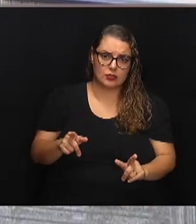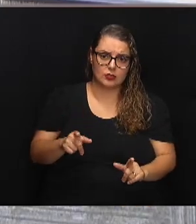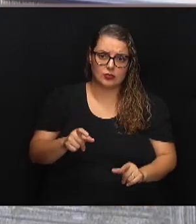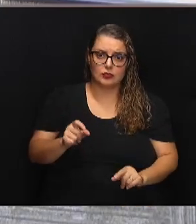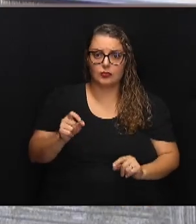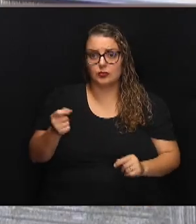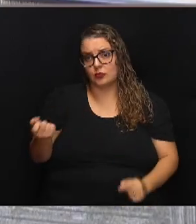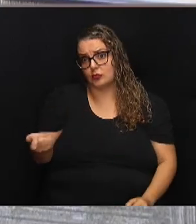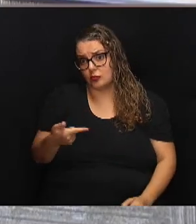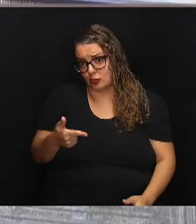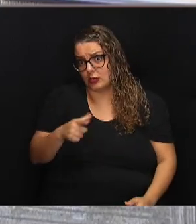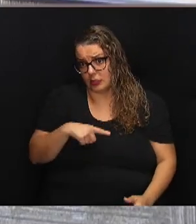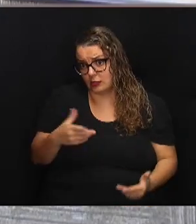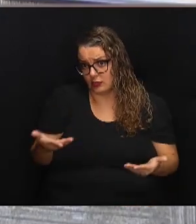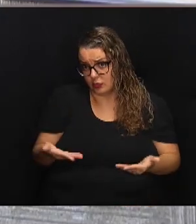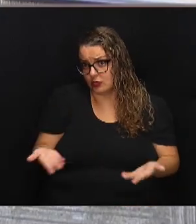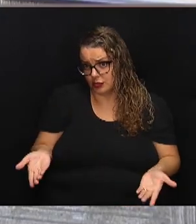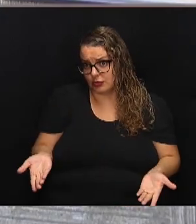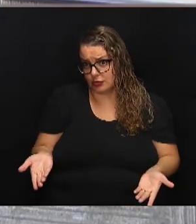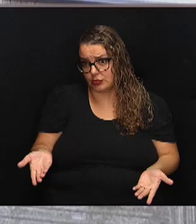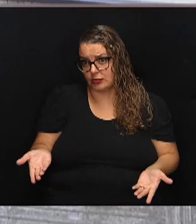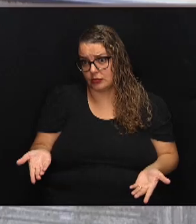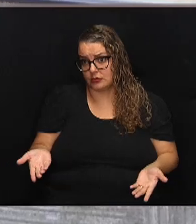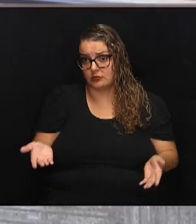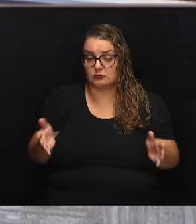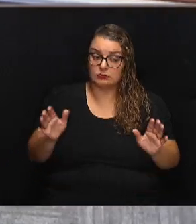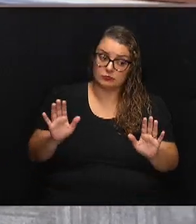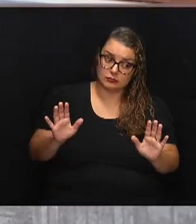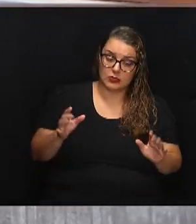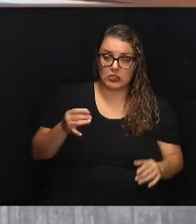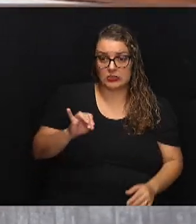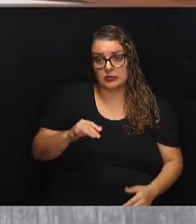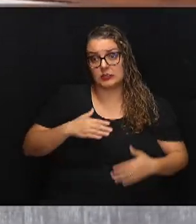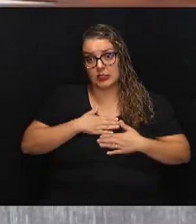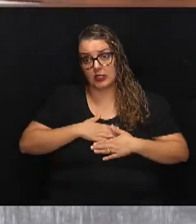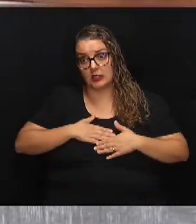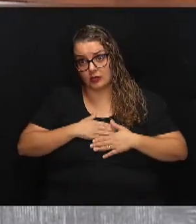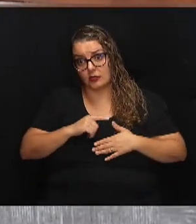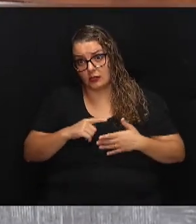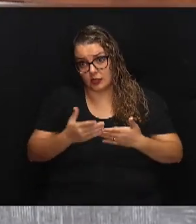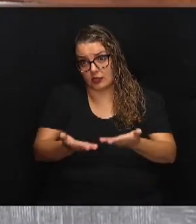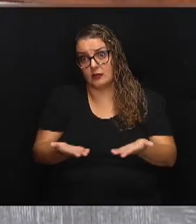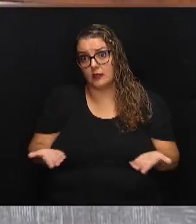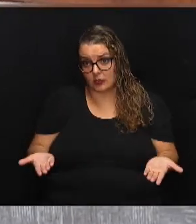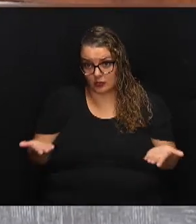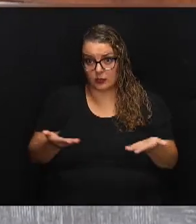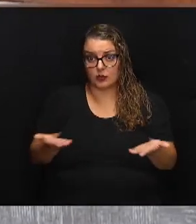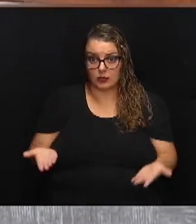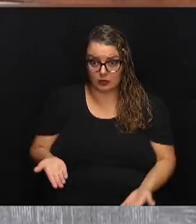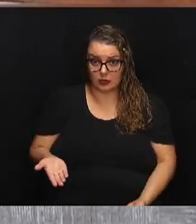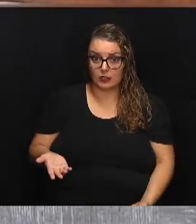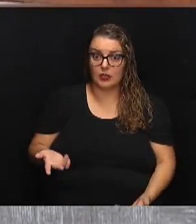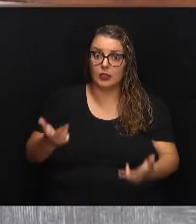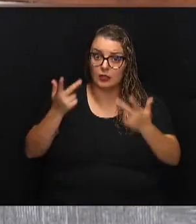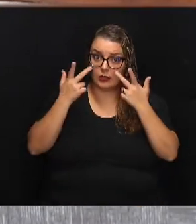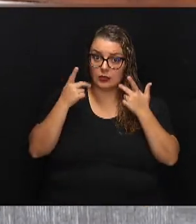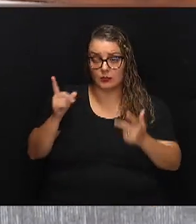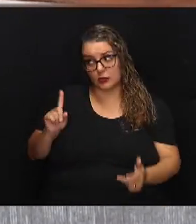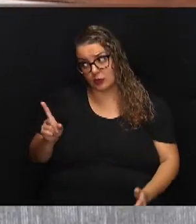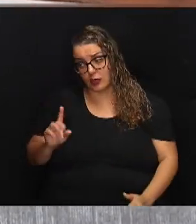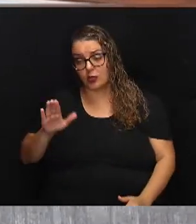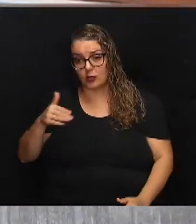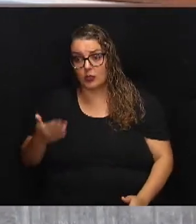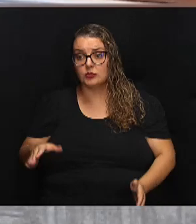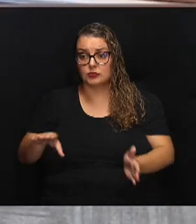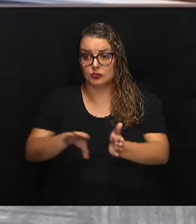hoje, né? A não ser que vocês estejam satisfeitos com o que está posto hoje, que normalmente não é. Quando a gente chega